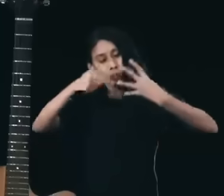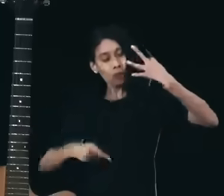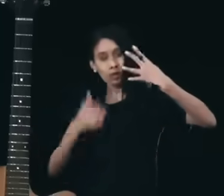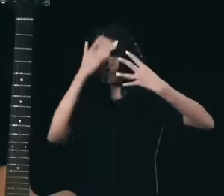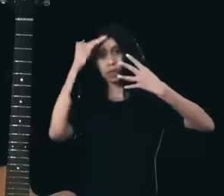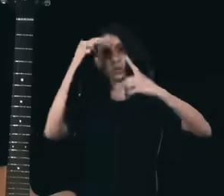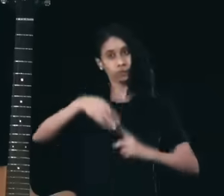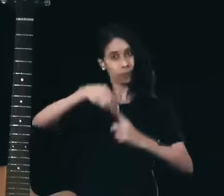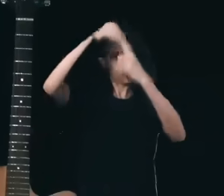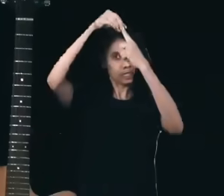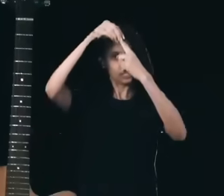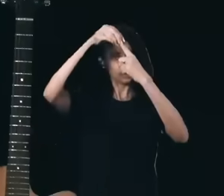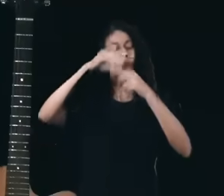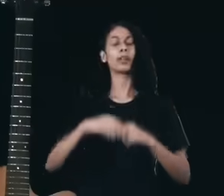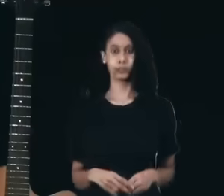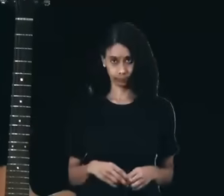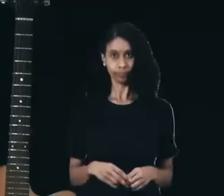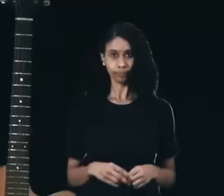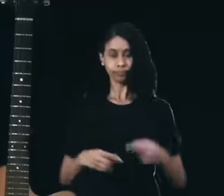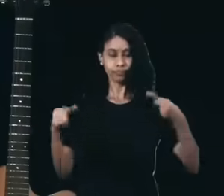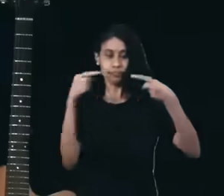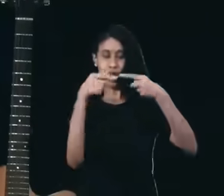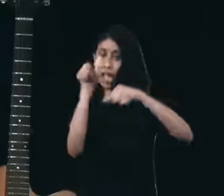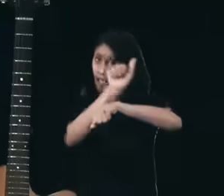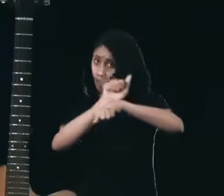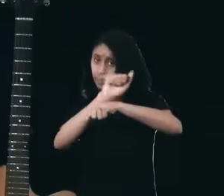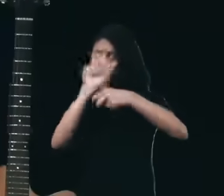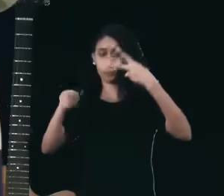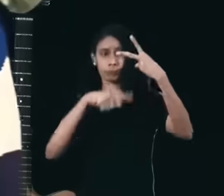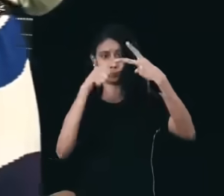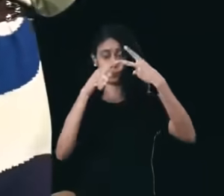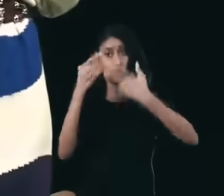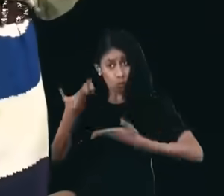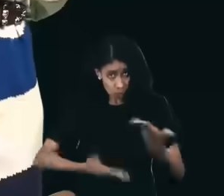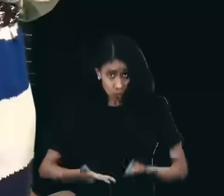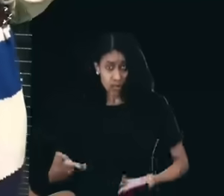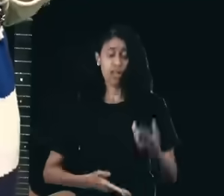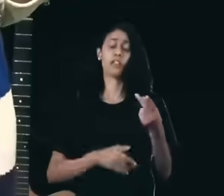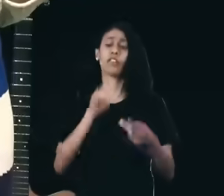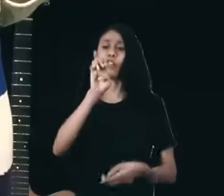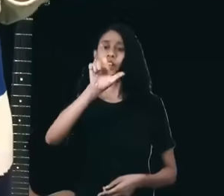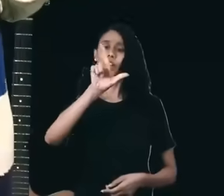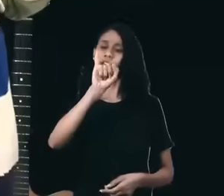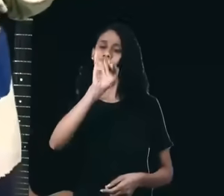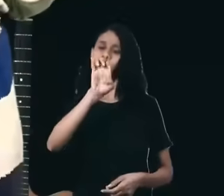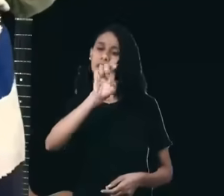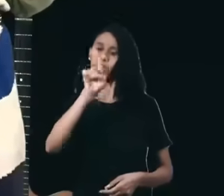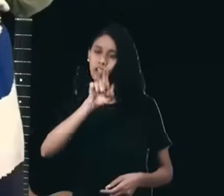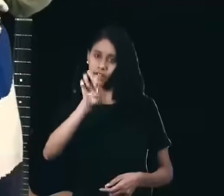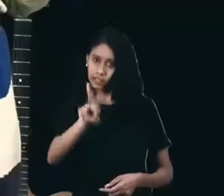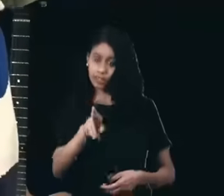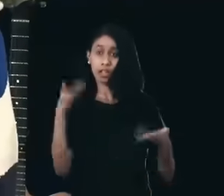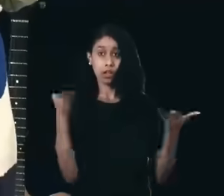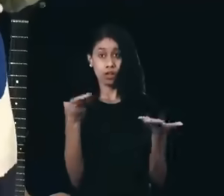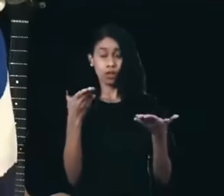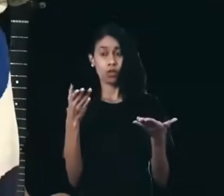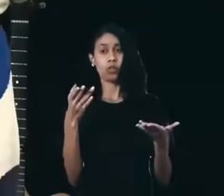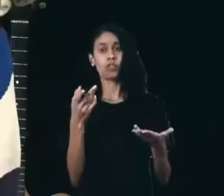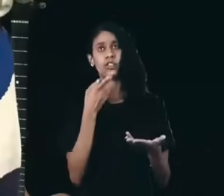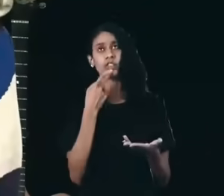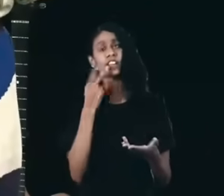4 personagens principais no enredo. É Abraão, o servo dele, Eliezer, que hoje a gente ia dizer que